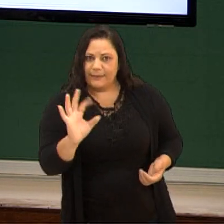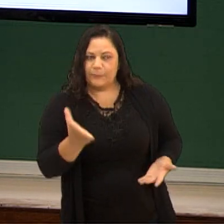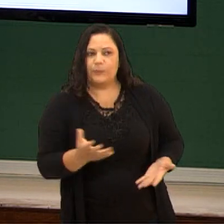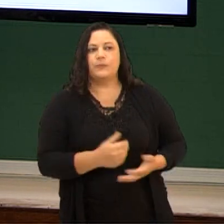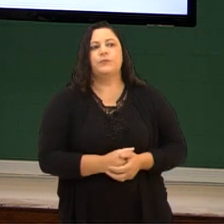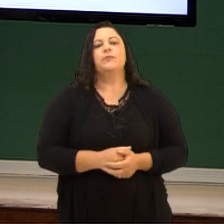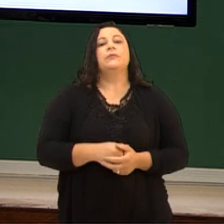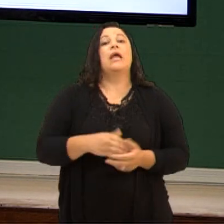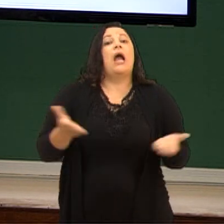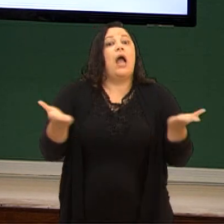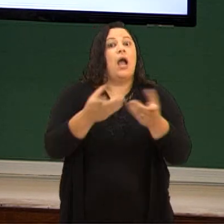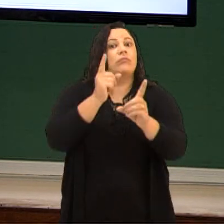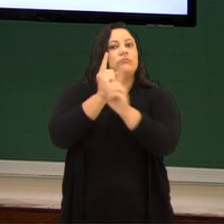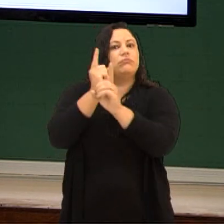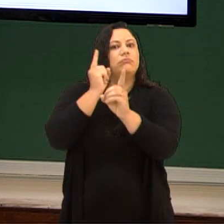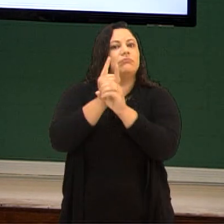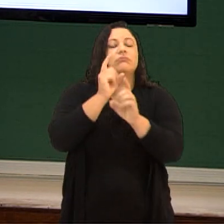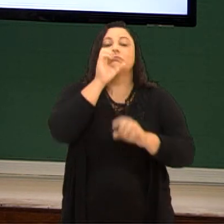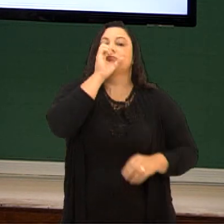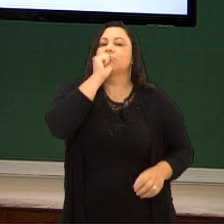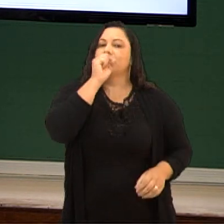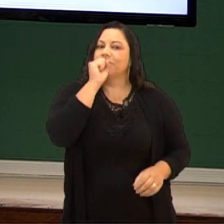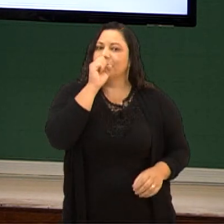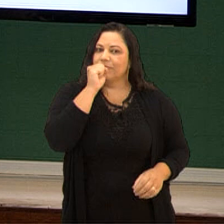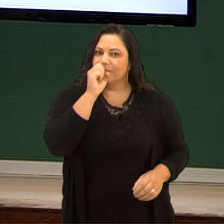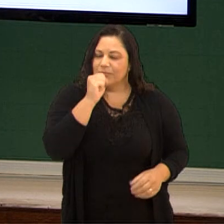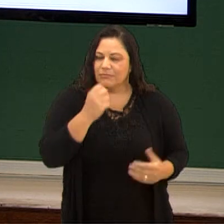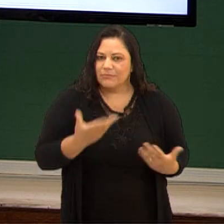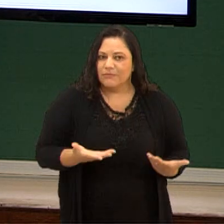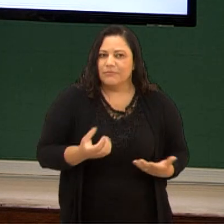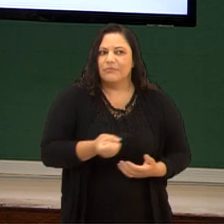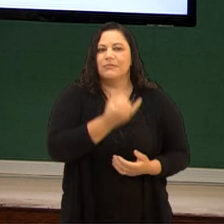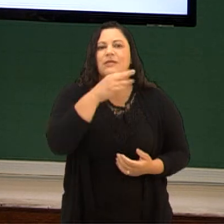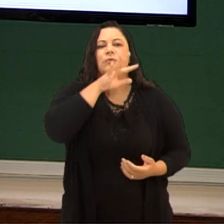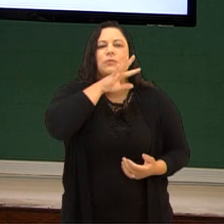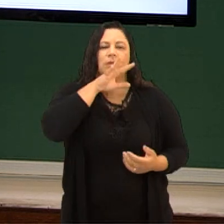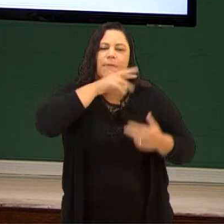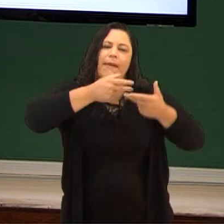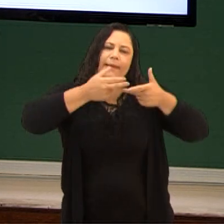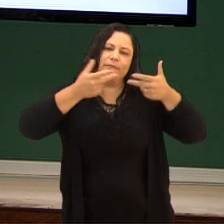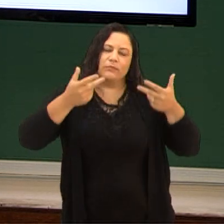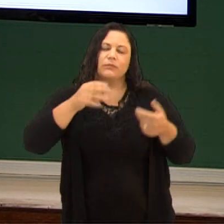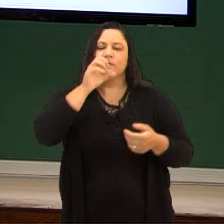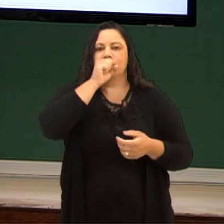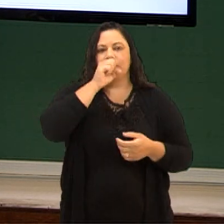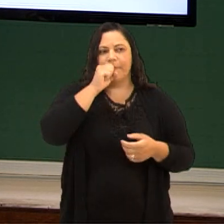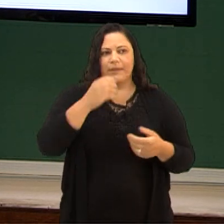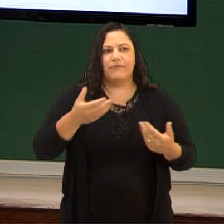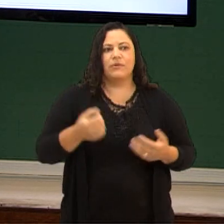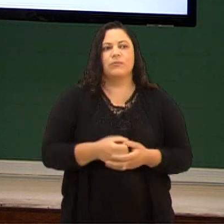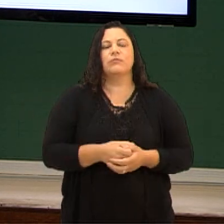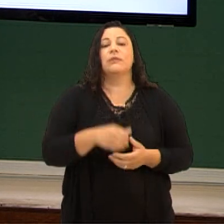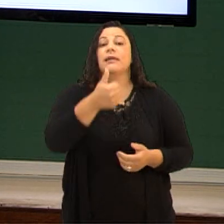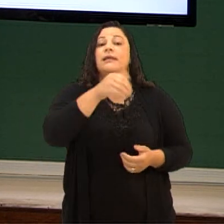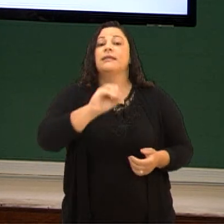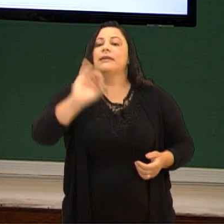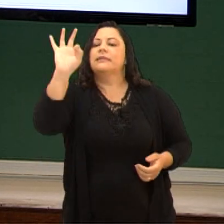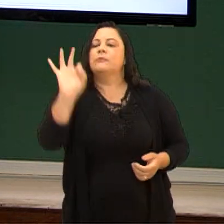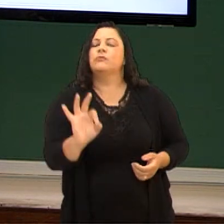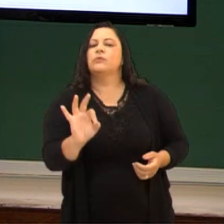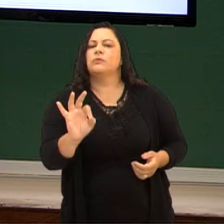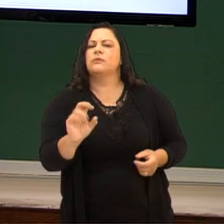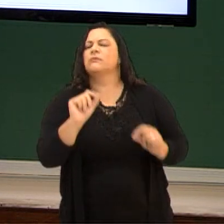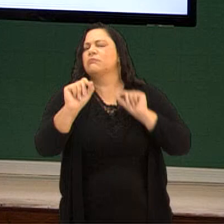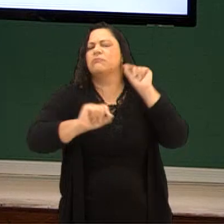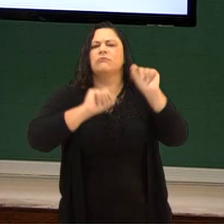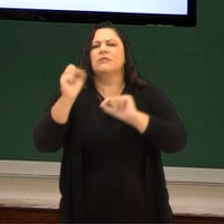agora dos mamíferos, certo? Considerando o total de 360 graus, que é 100%, 10% vai corresponder